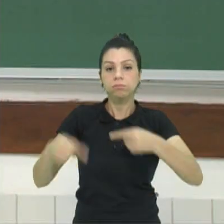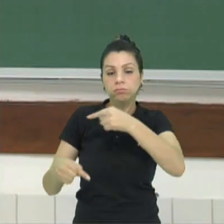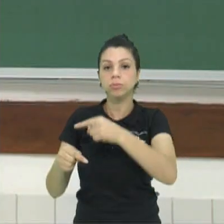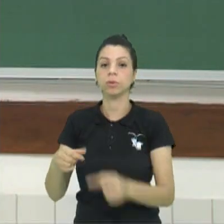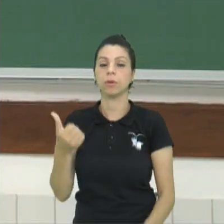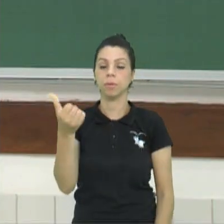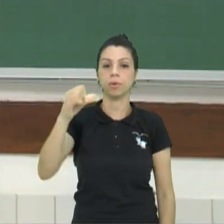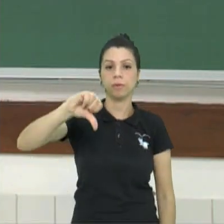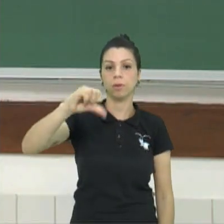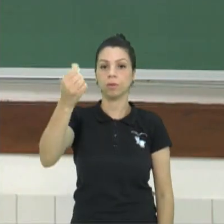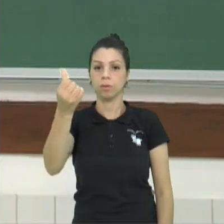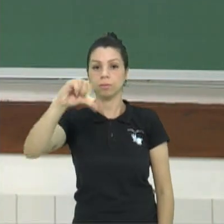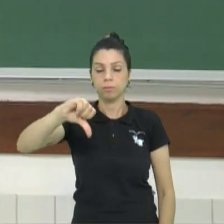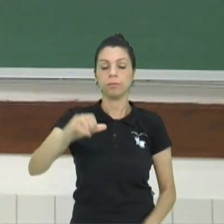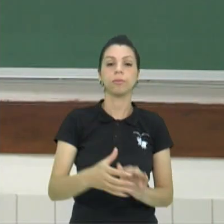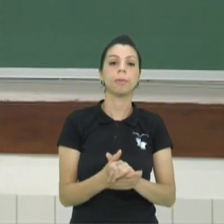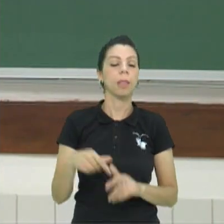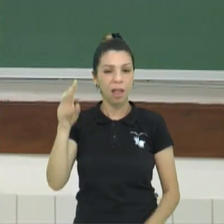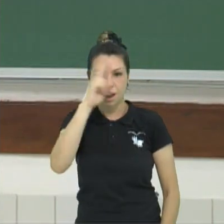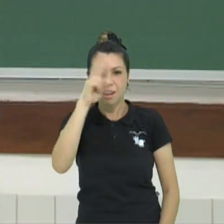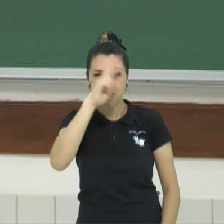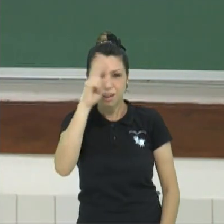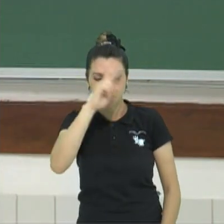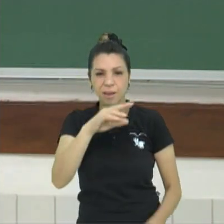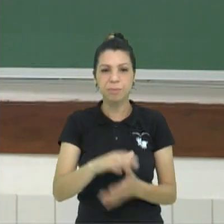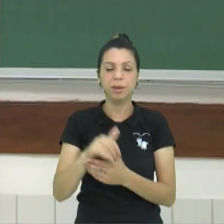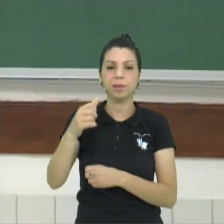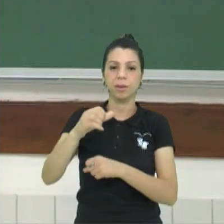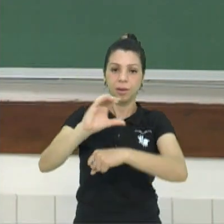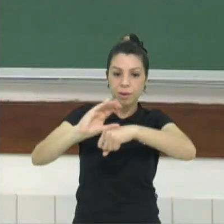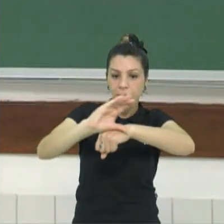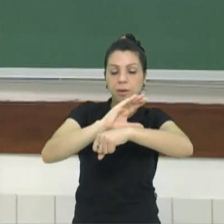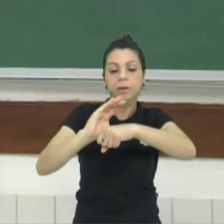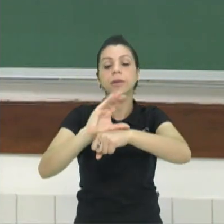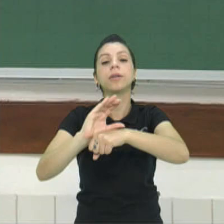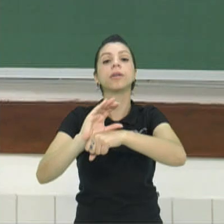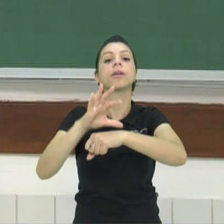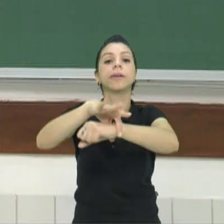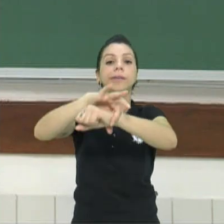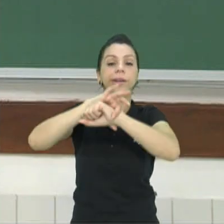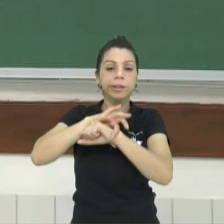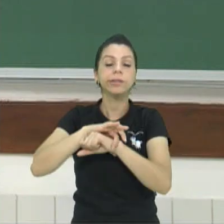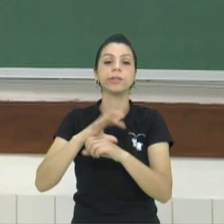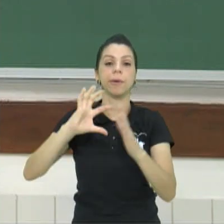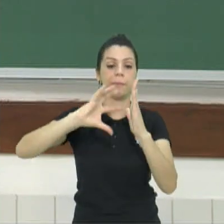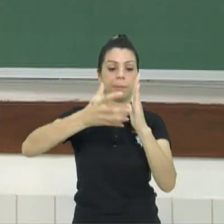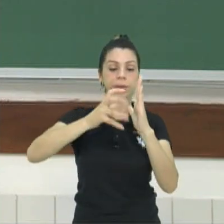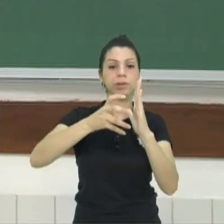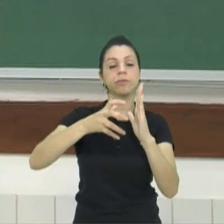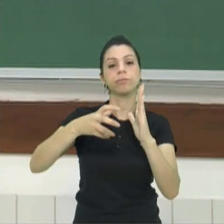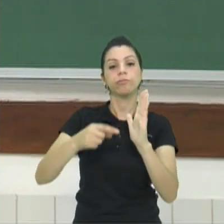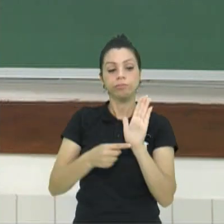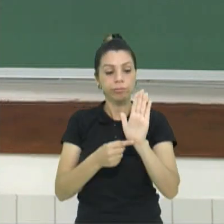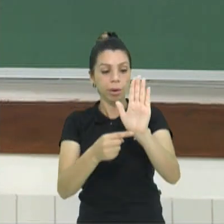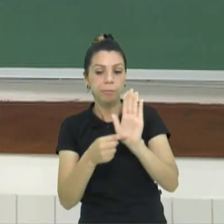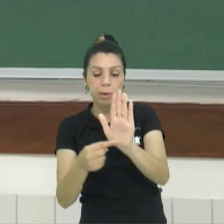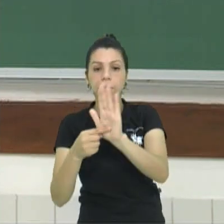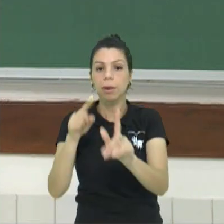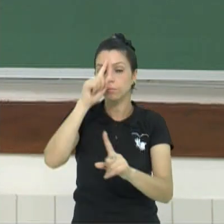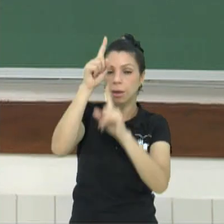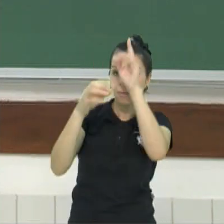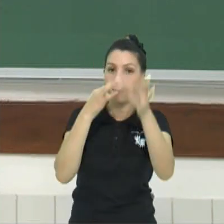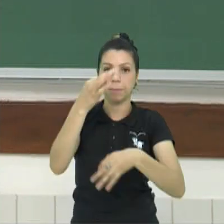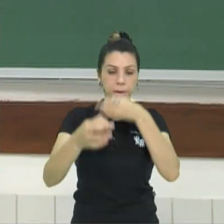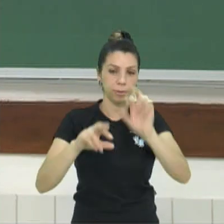Lembra que a Constituição de 88 garantia a criação de partidos políticos que expressassem maneiras diferentes de pensar.